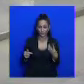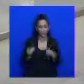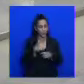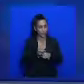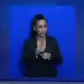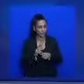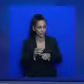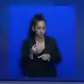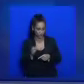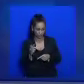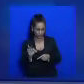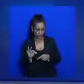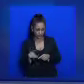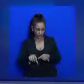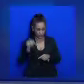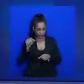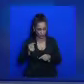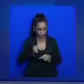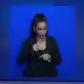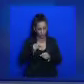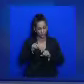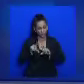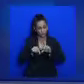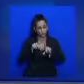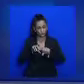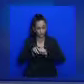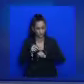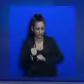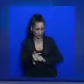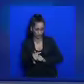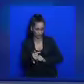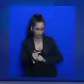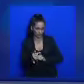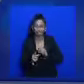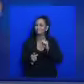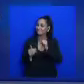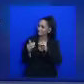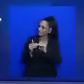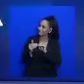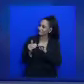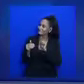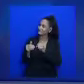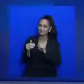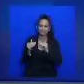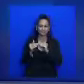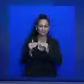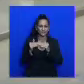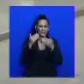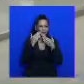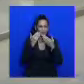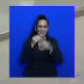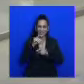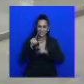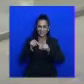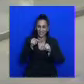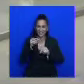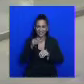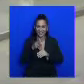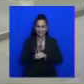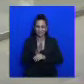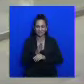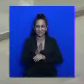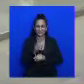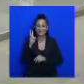Os auditores confirmam os números sorteados no Super 7? Sim, confirmo. Sim, confirmo. Obrigado. Sorteio